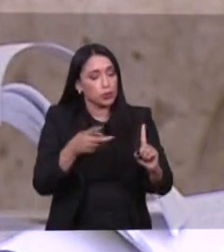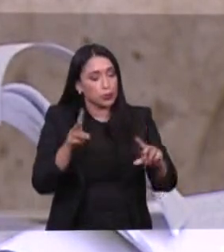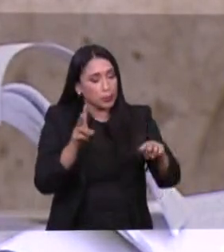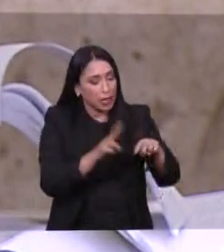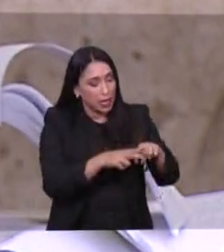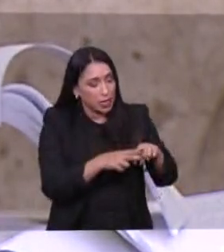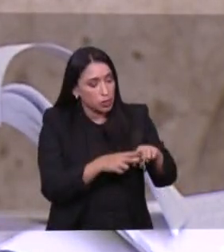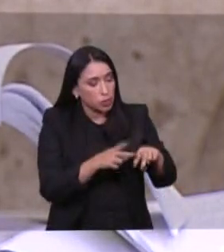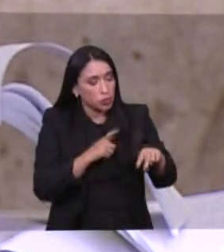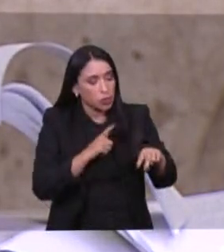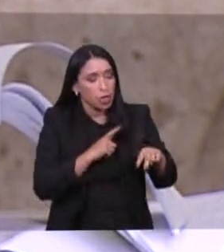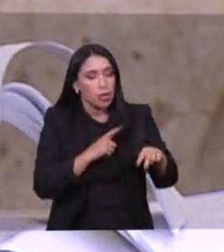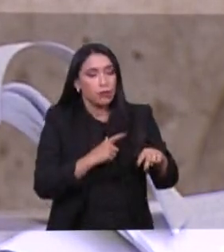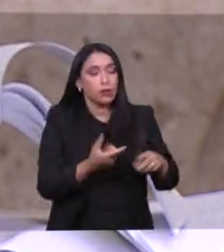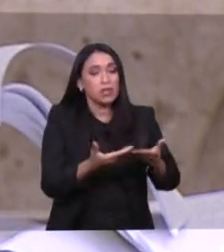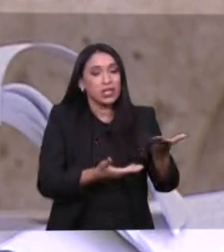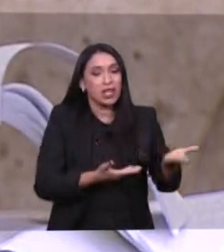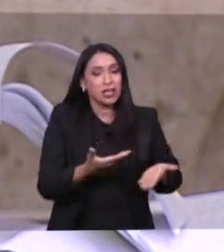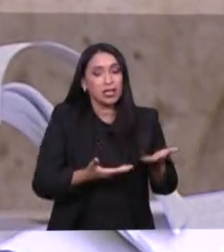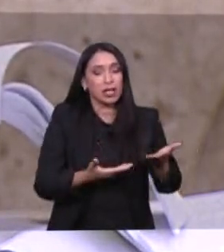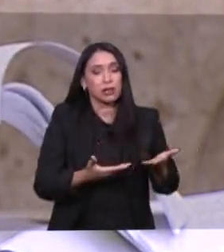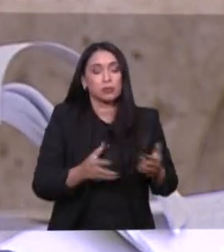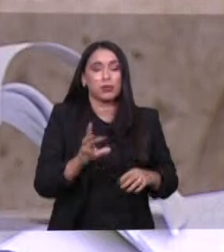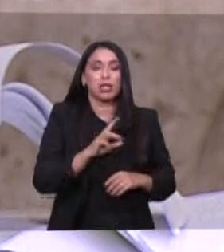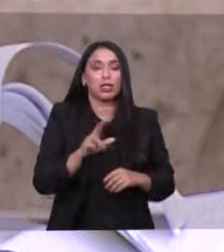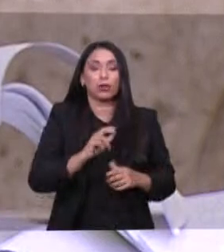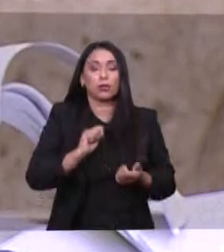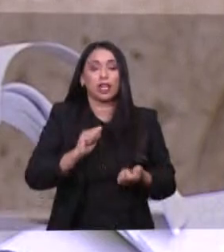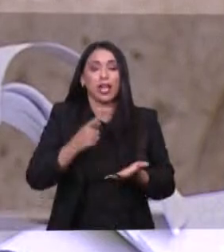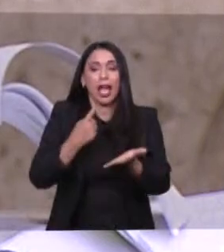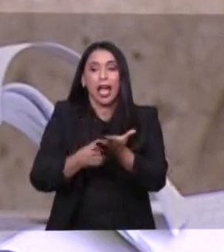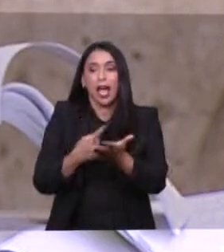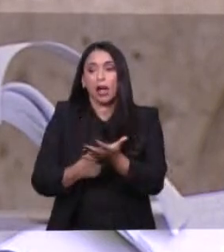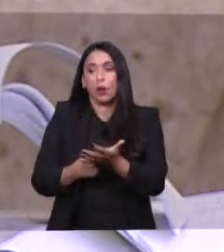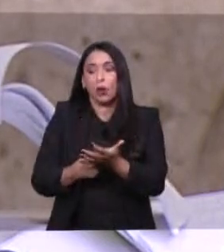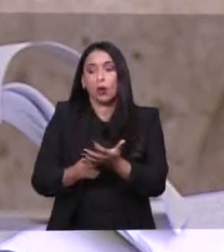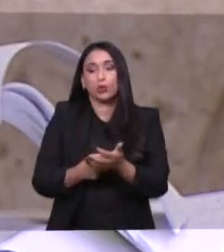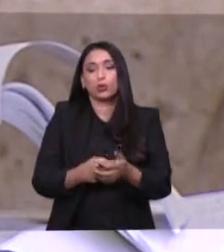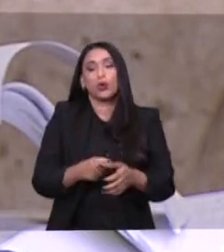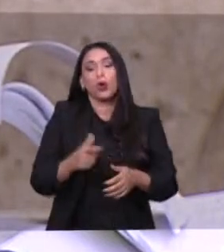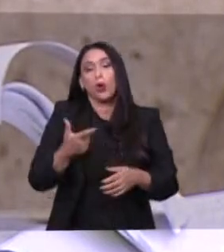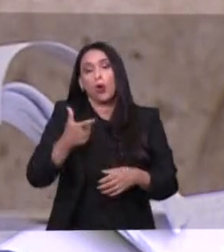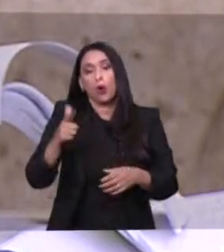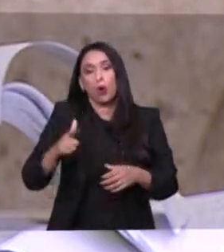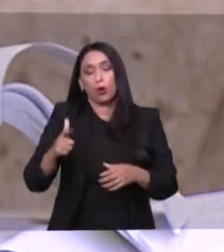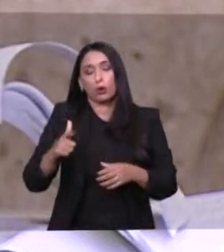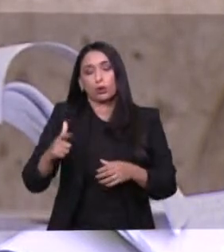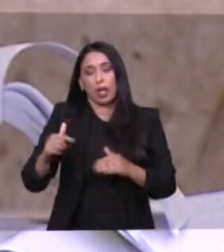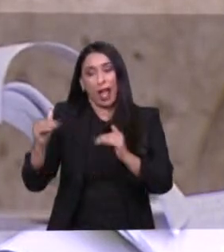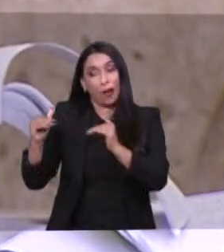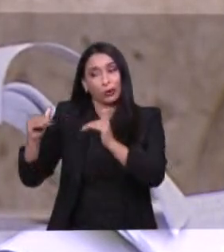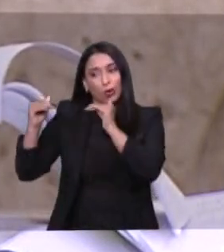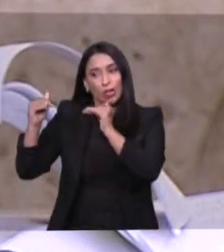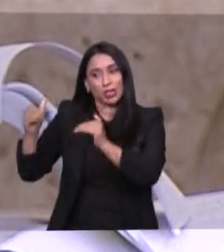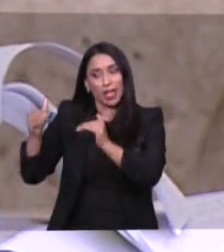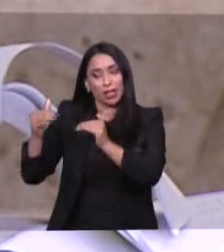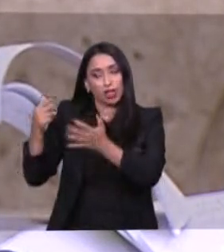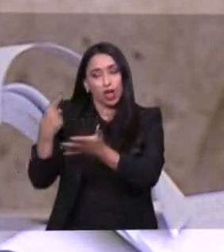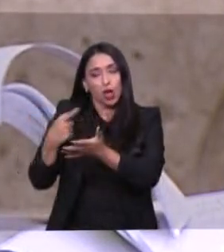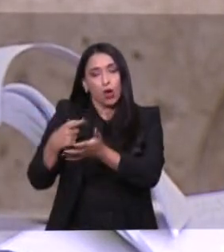impedindo o acordo ou ajuste de qualquer autoridade com órgãos da imprensa